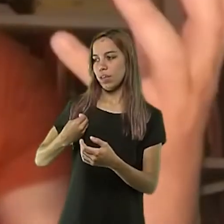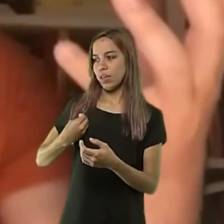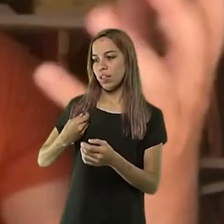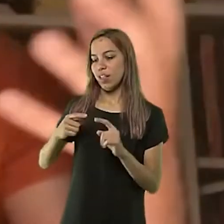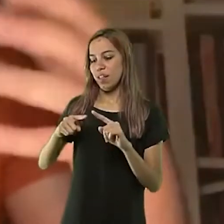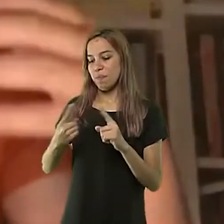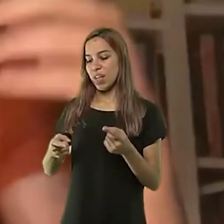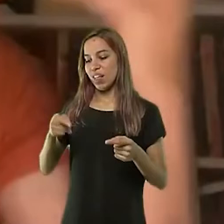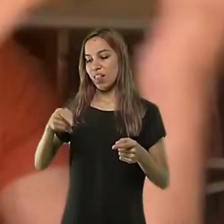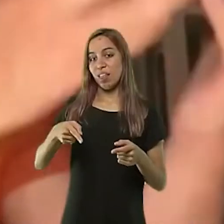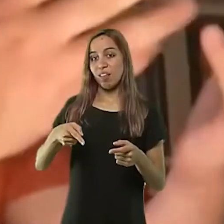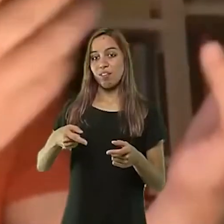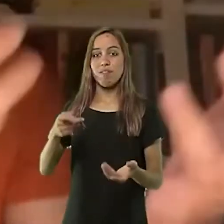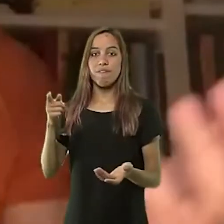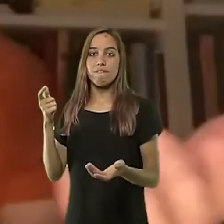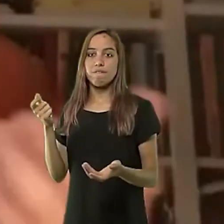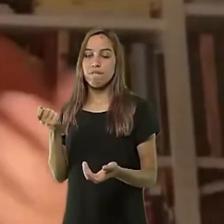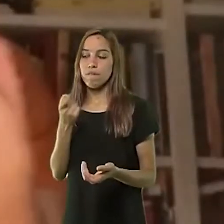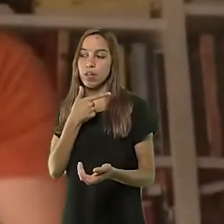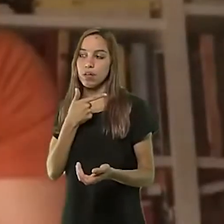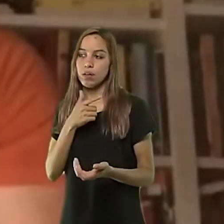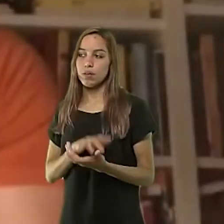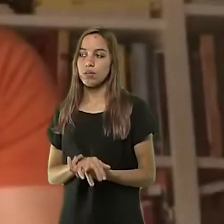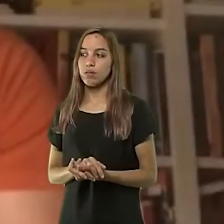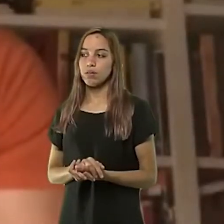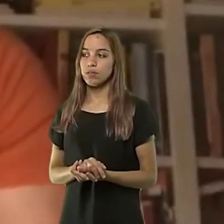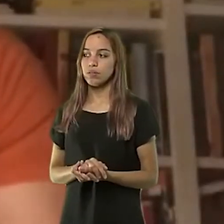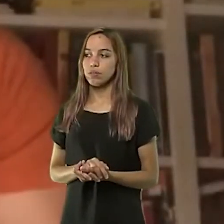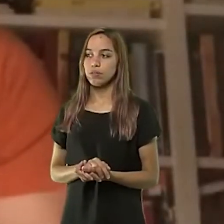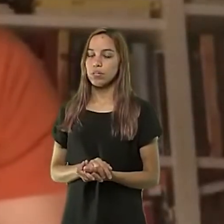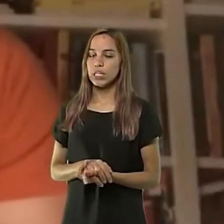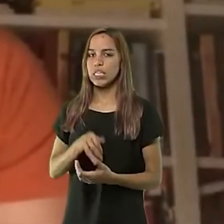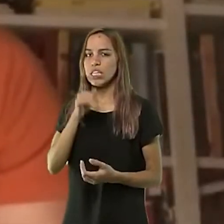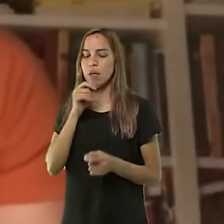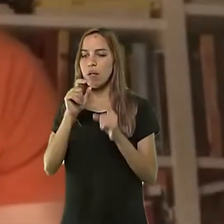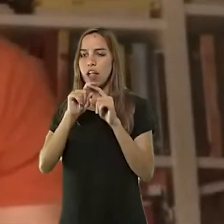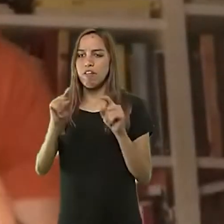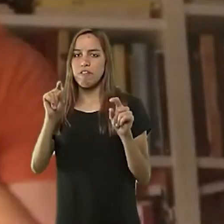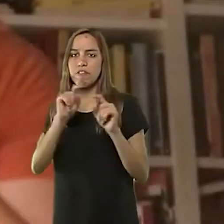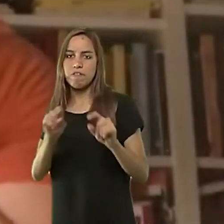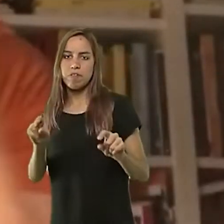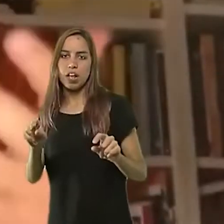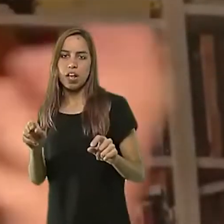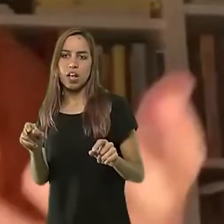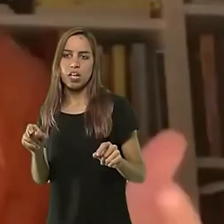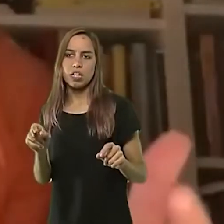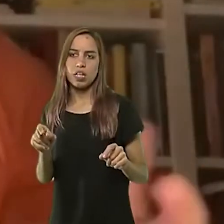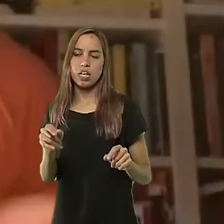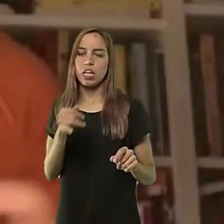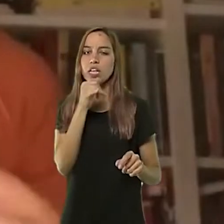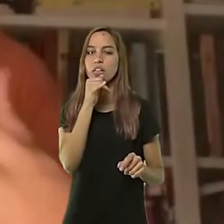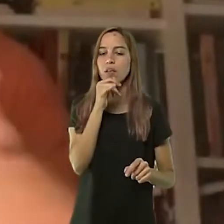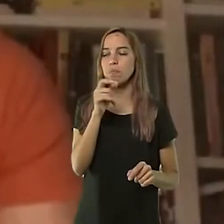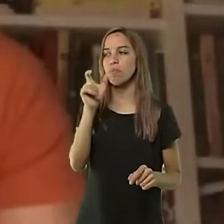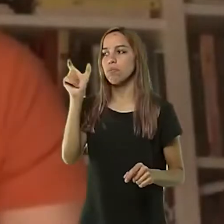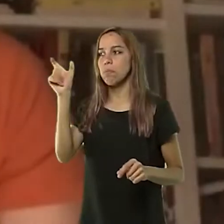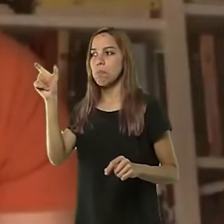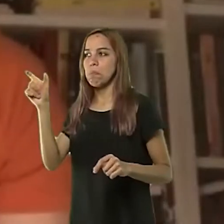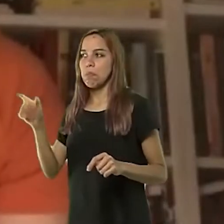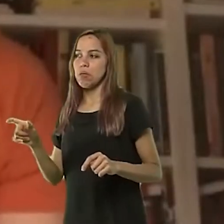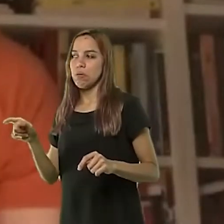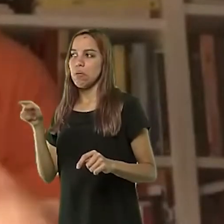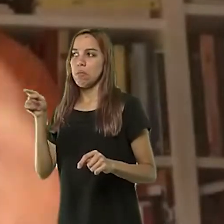uma frase que alguém disse, mas eu atribuo erradamente a outro autor que também pode existir, e portanto há